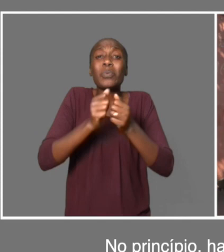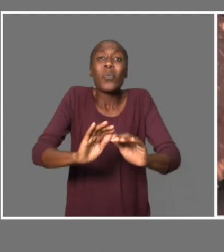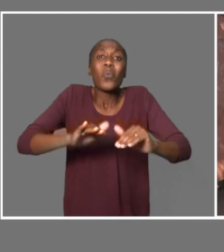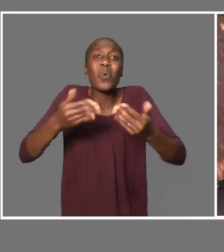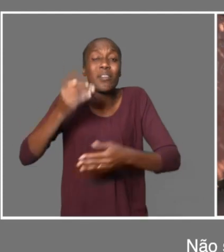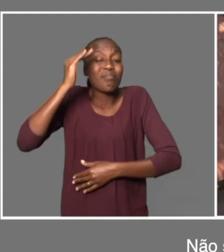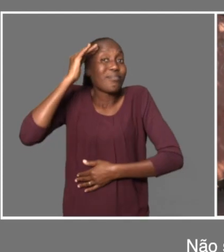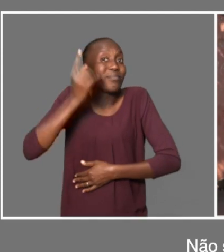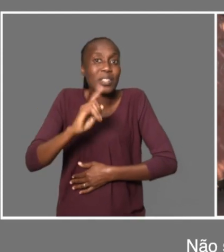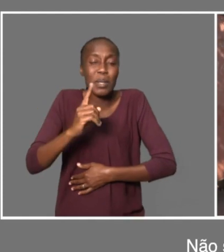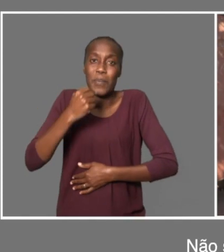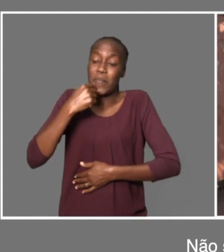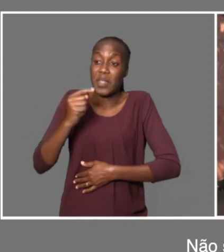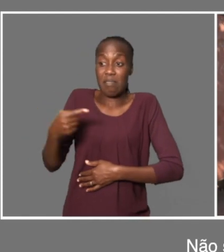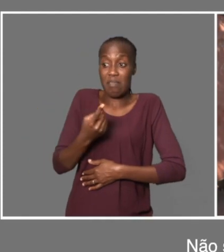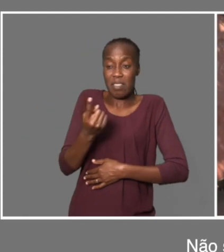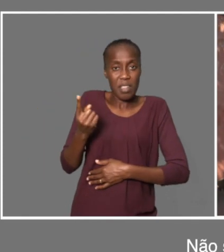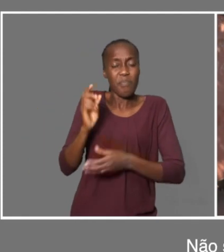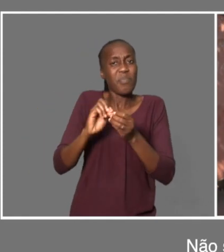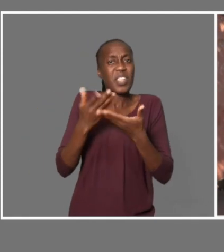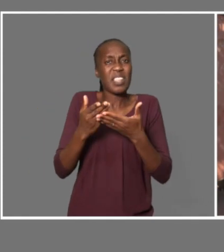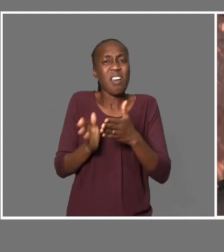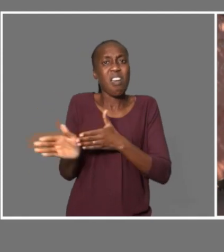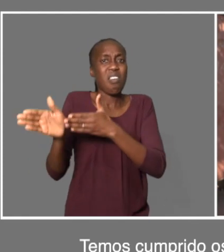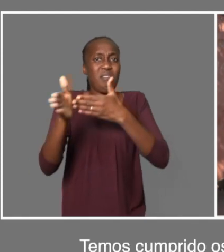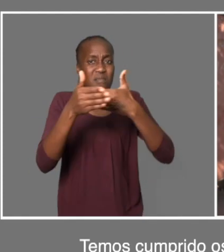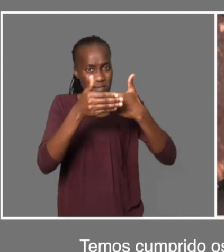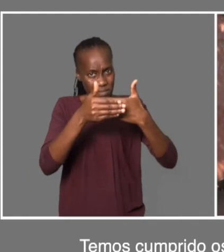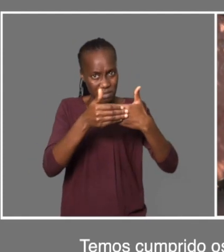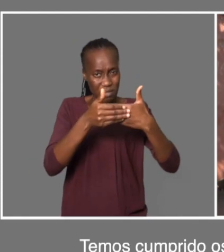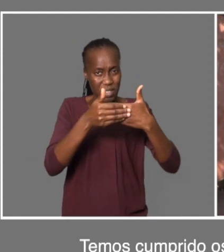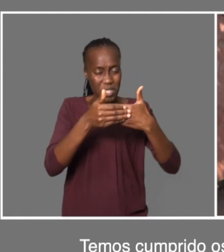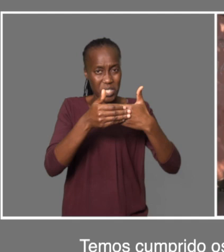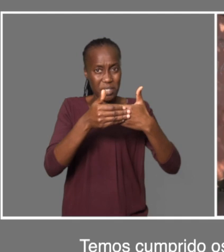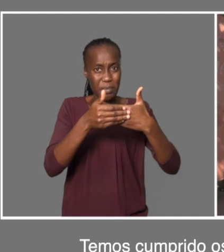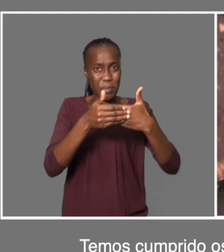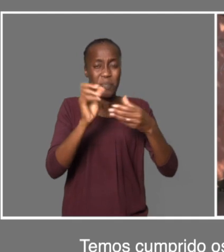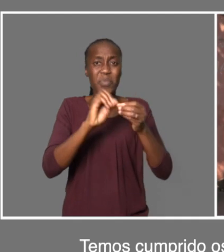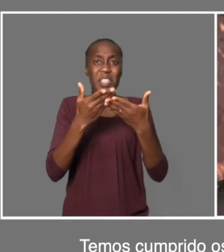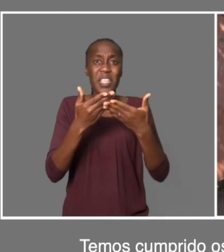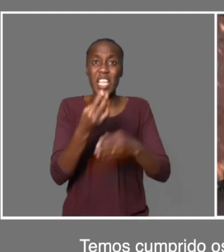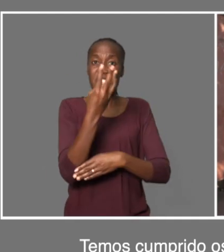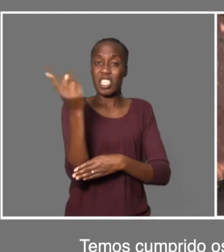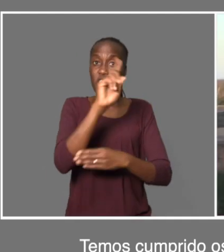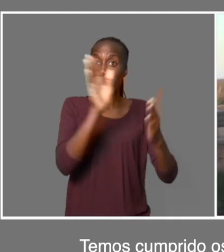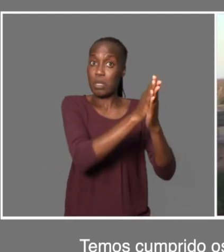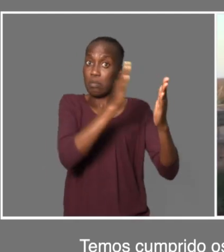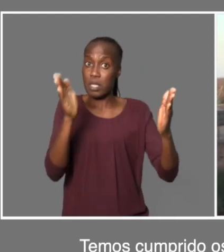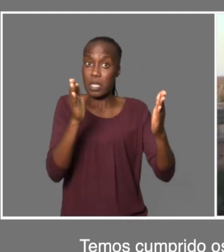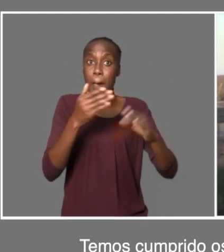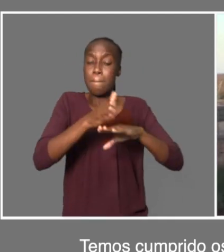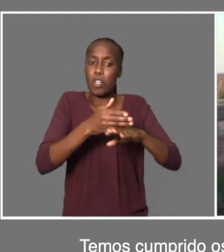não sabemos a que se deve tem cumprido os três meses de feijo mas não